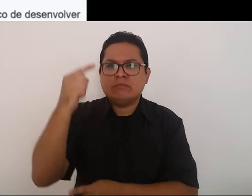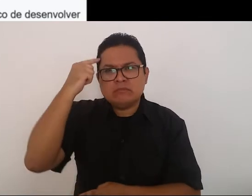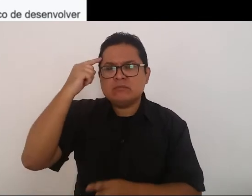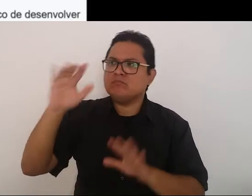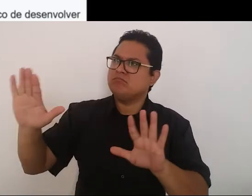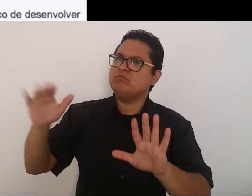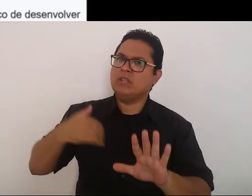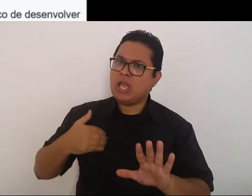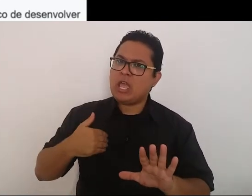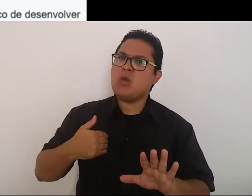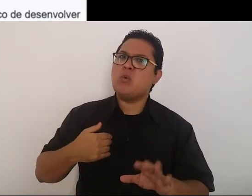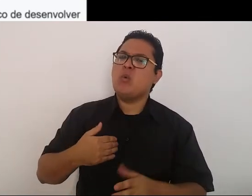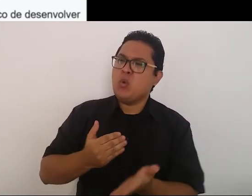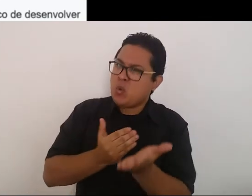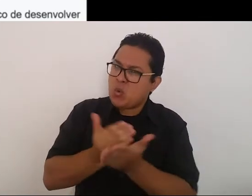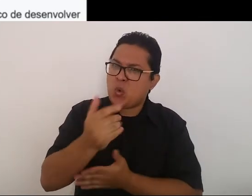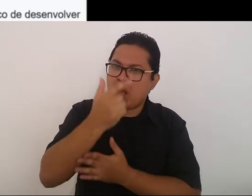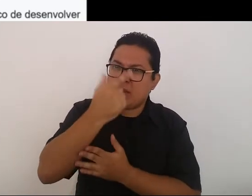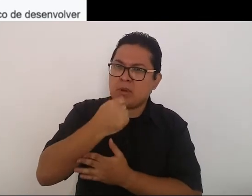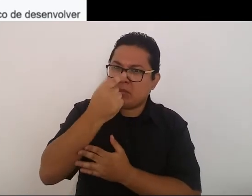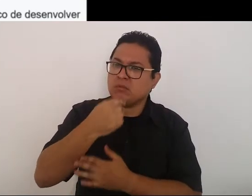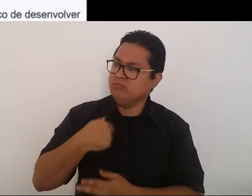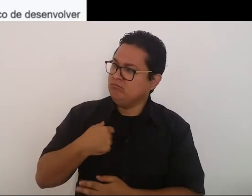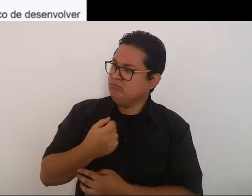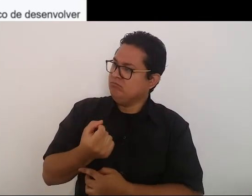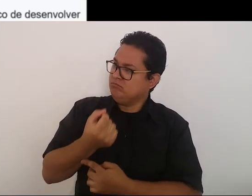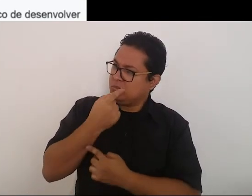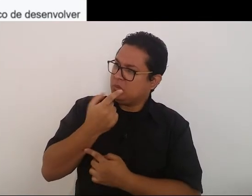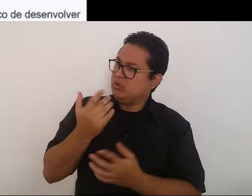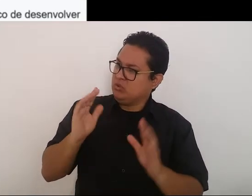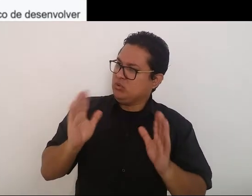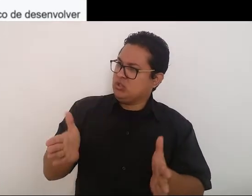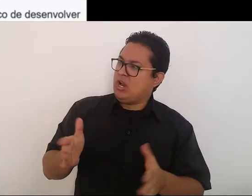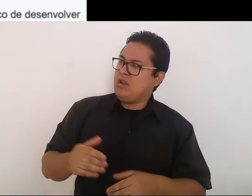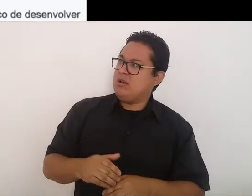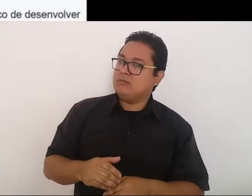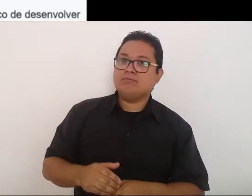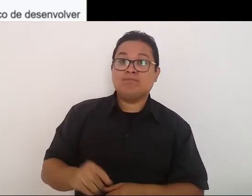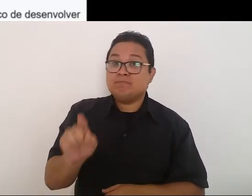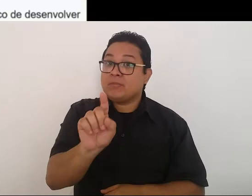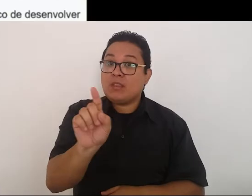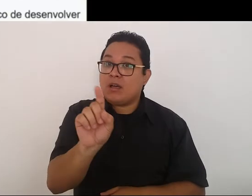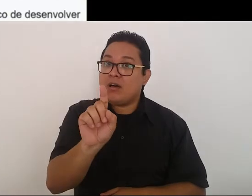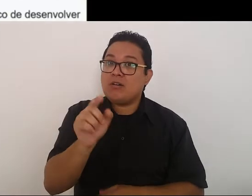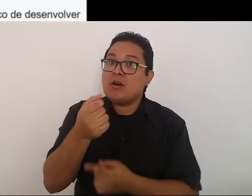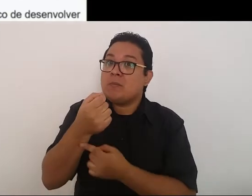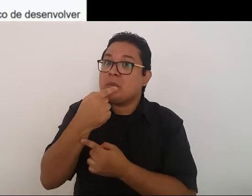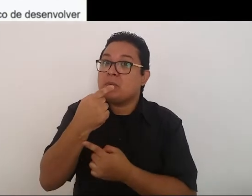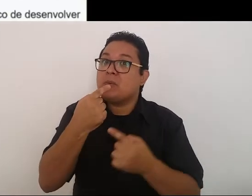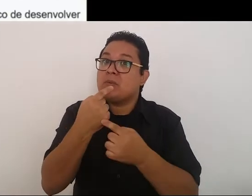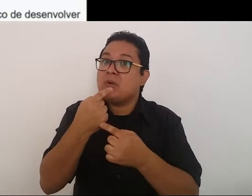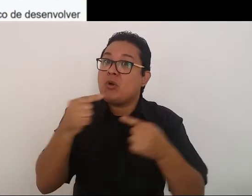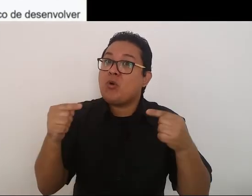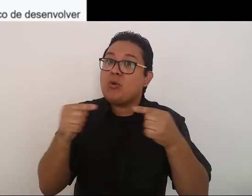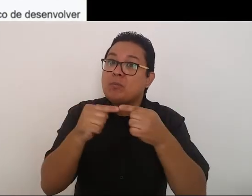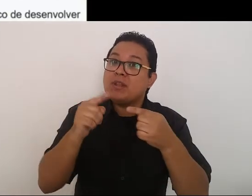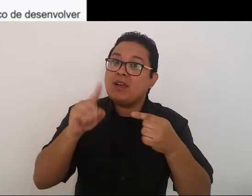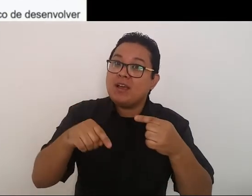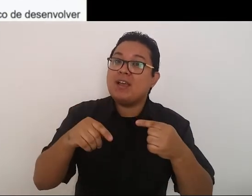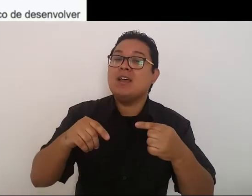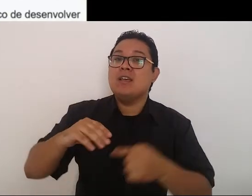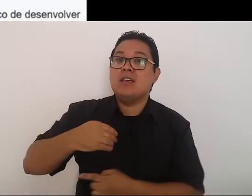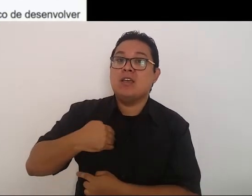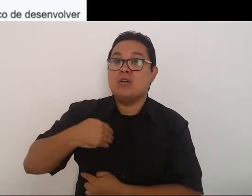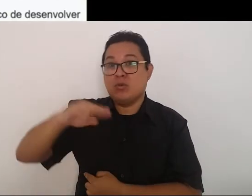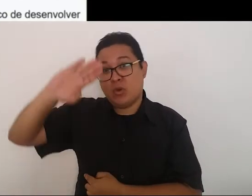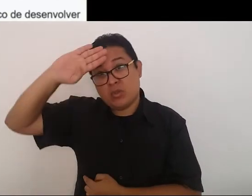medicamentos para os sintomas que a gripe te causa. Então, quando você toma um antigripal, ele vai dar um paracetamol e